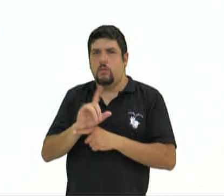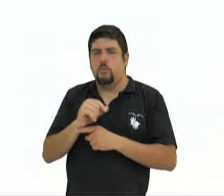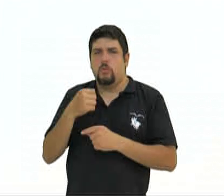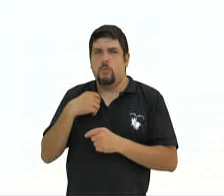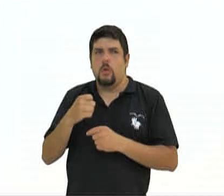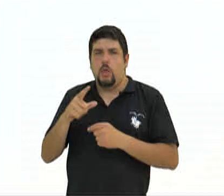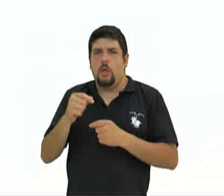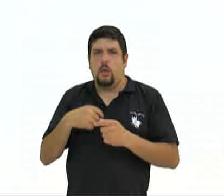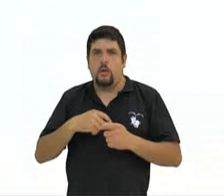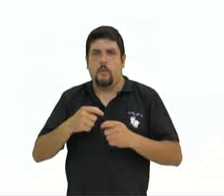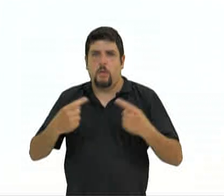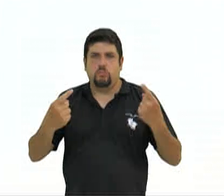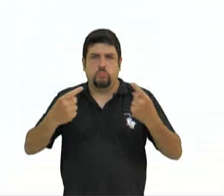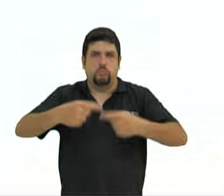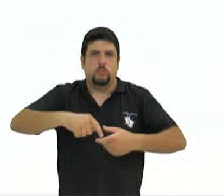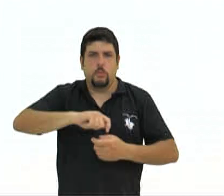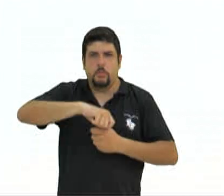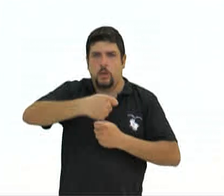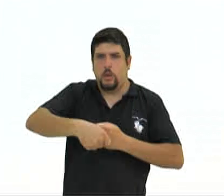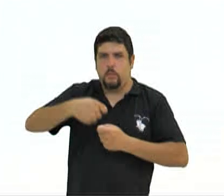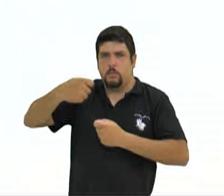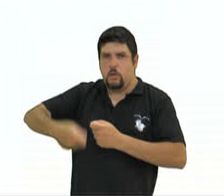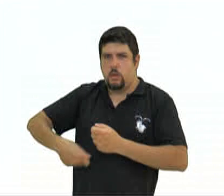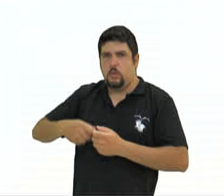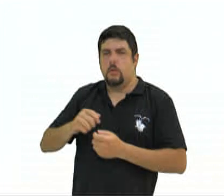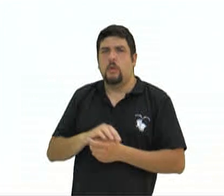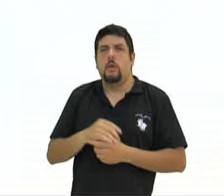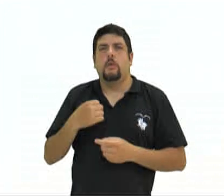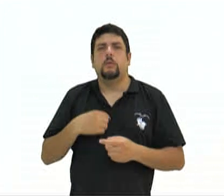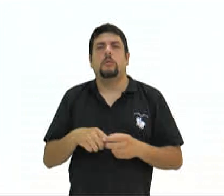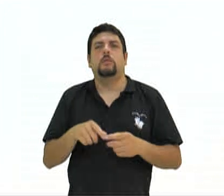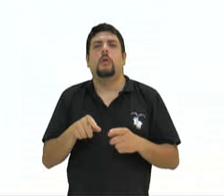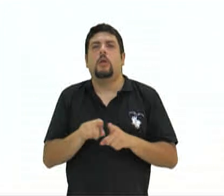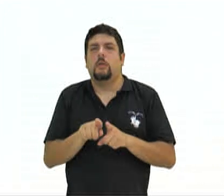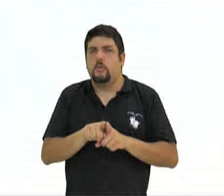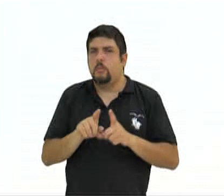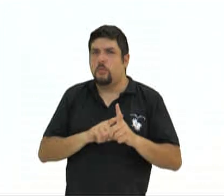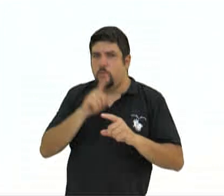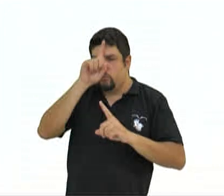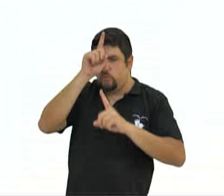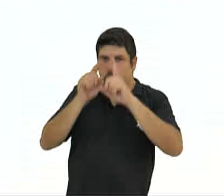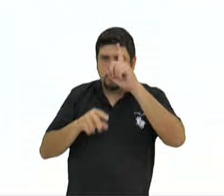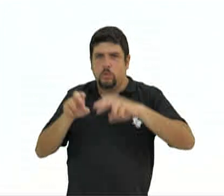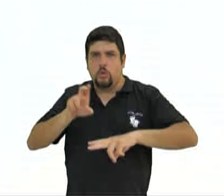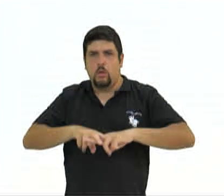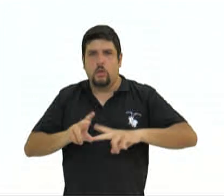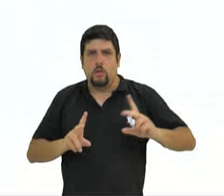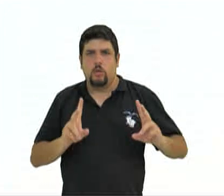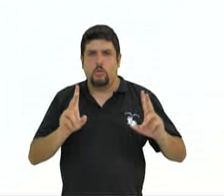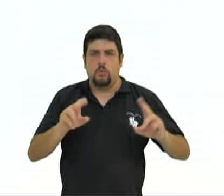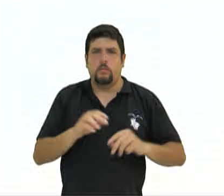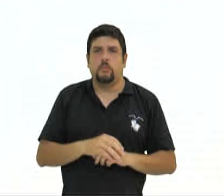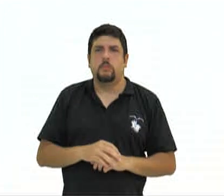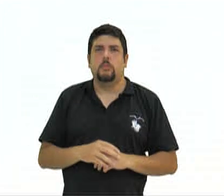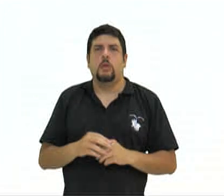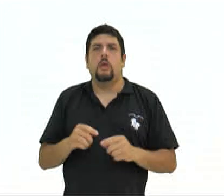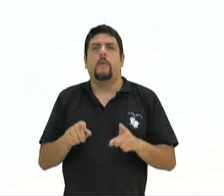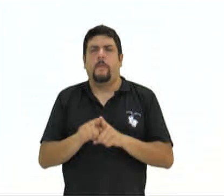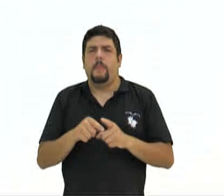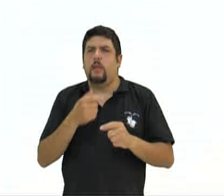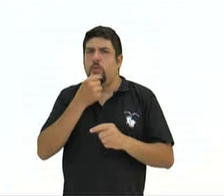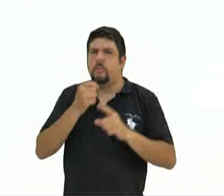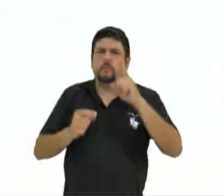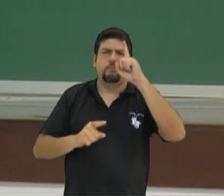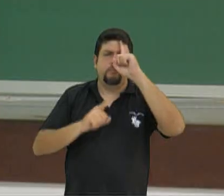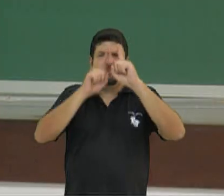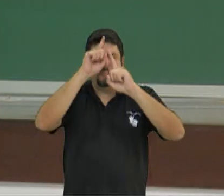Cartas. Criou o stop trick, que a gente mostrou ali, a ideia da cadeirinha, né, tudo. Também a dupla exposição, o crowd-solve. Ele criou muita coisa,